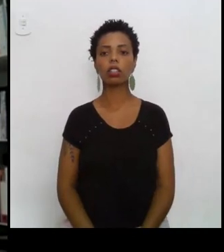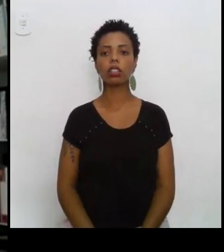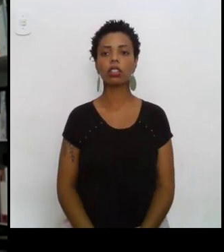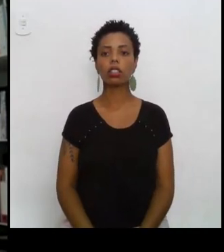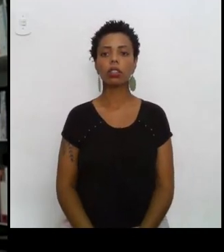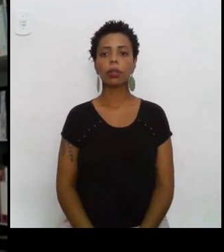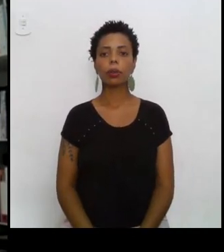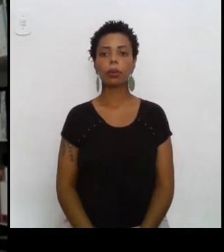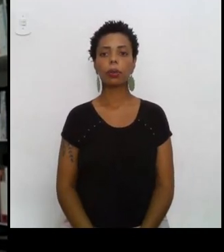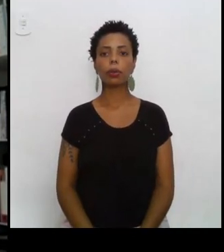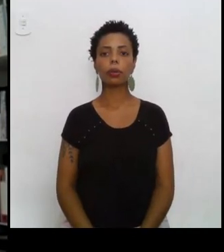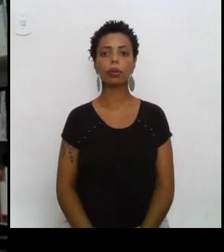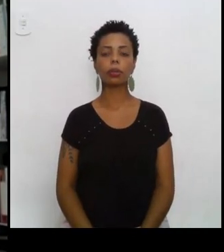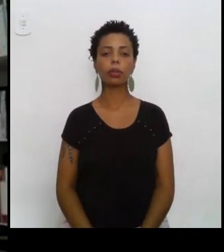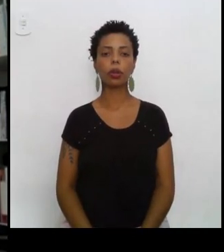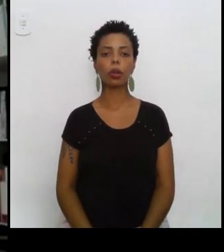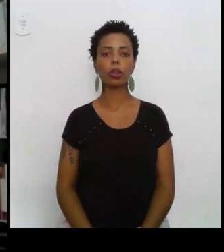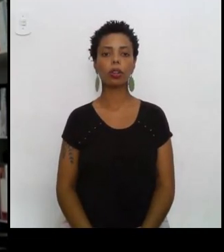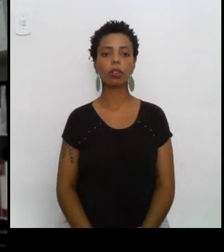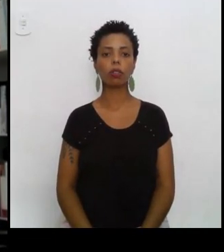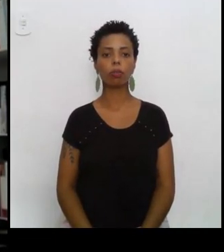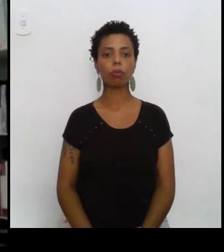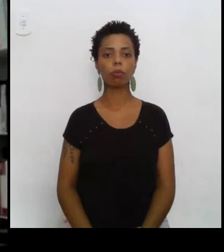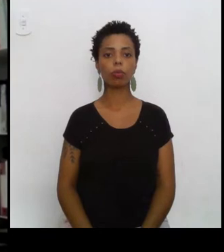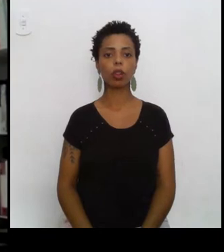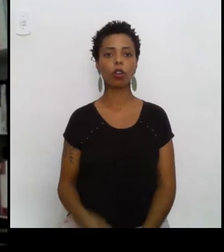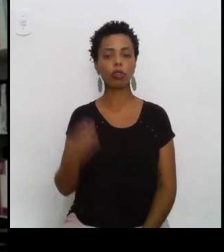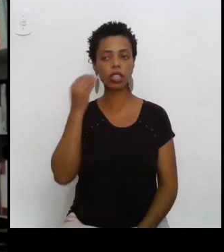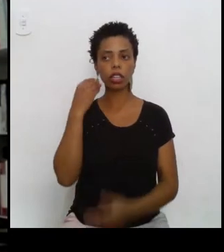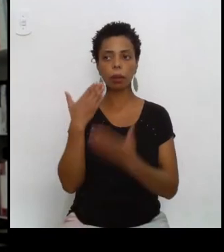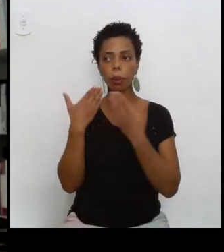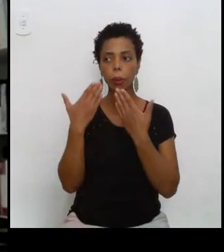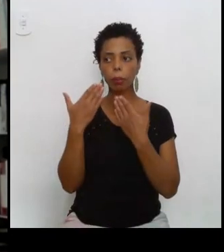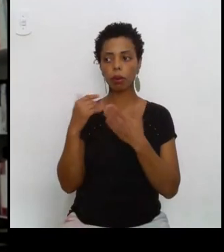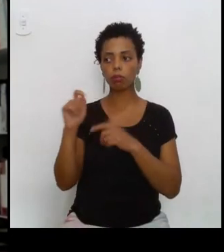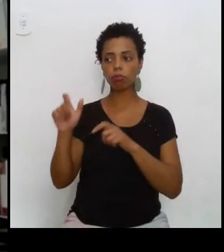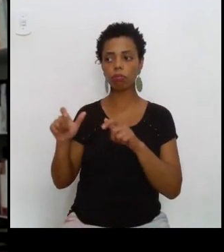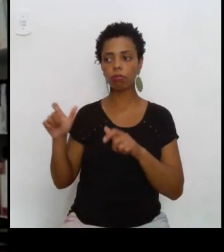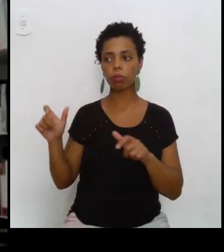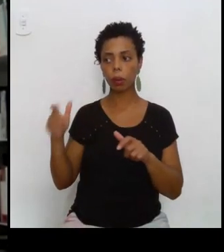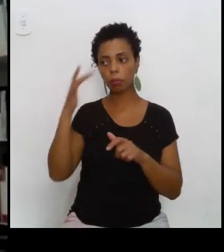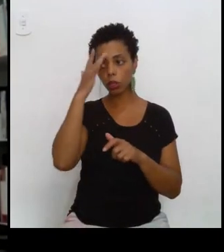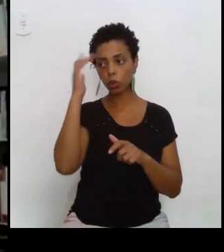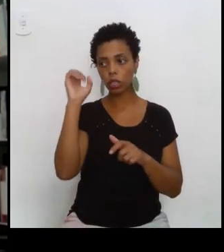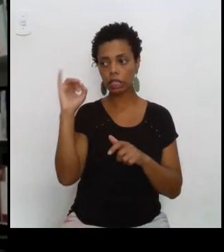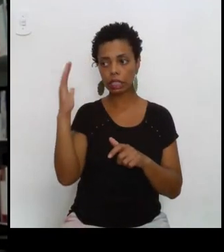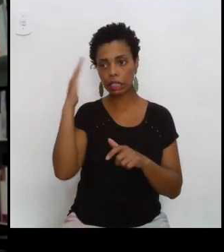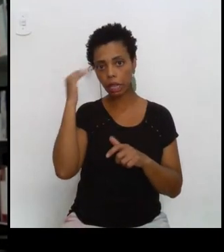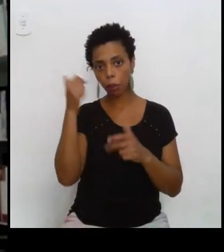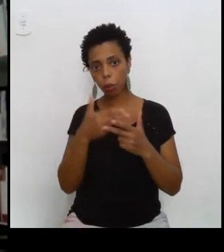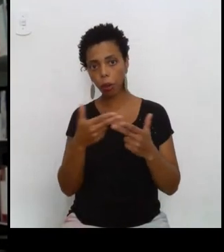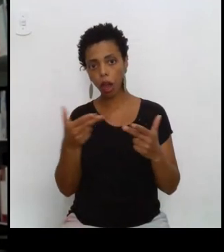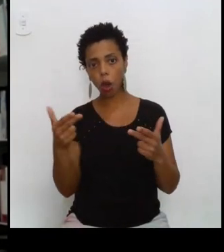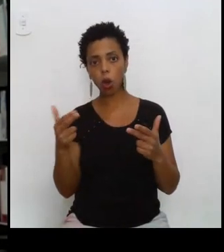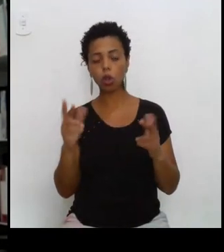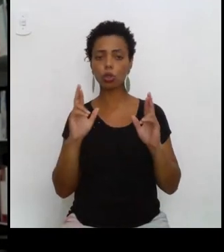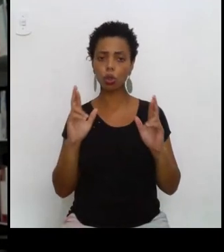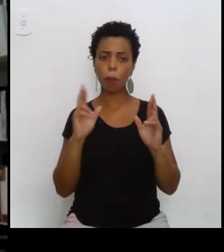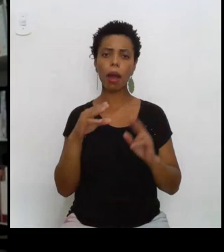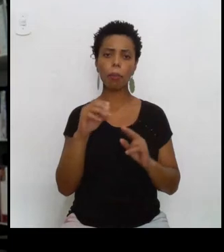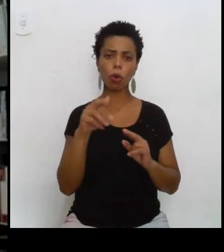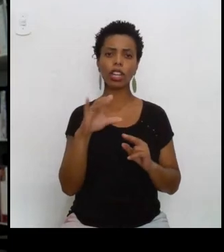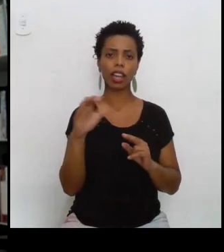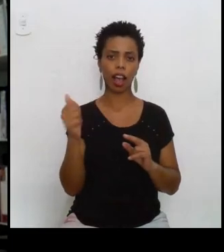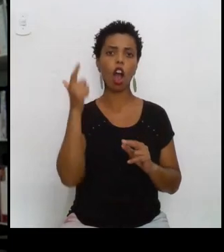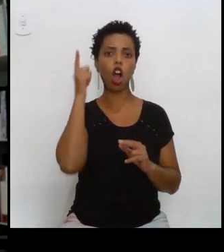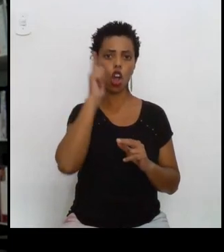eu vou falar aqui com meus colegas e ver se temos notícias esperamos muito que a Mônica volte